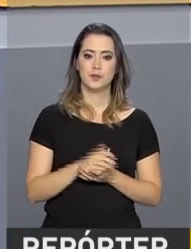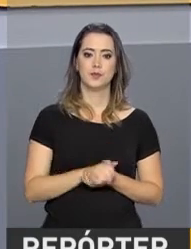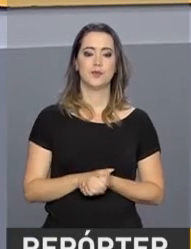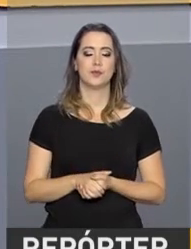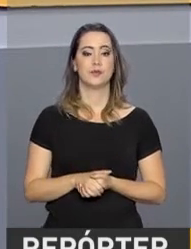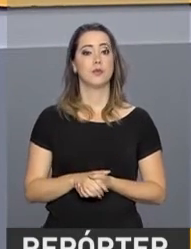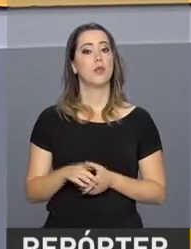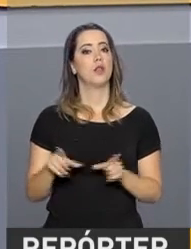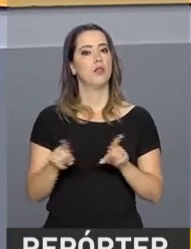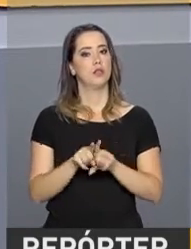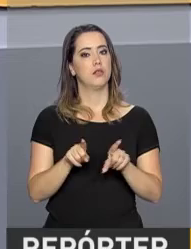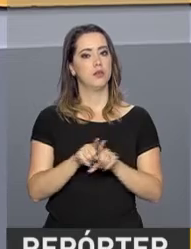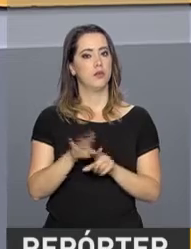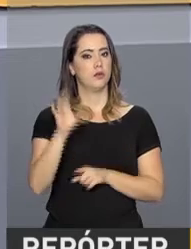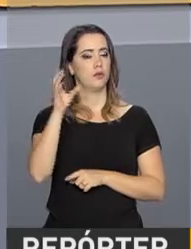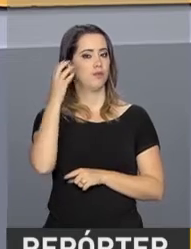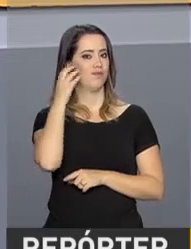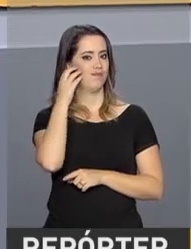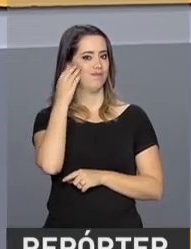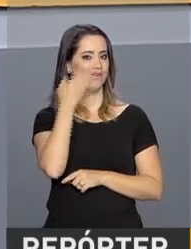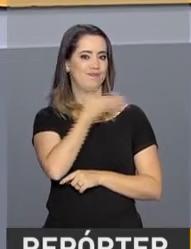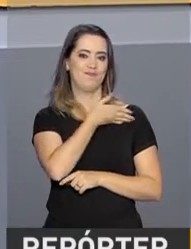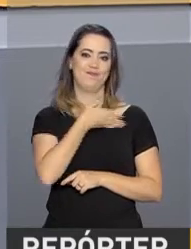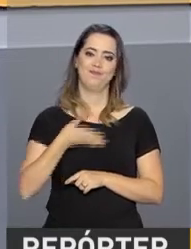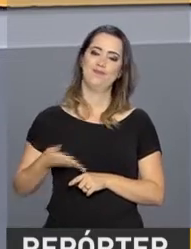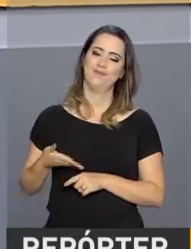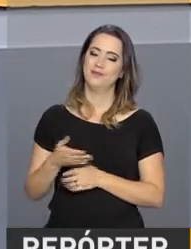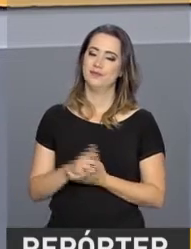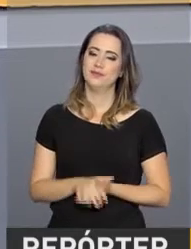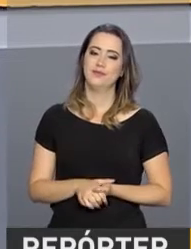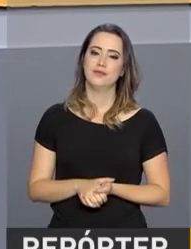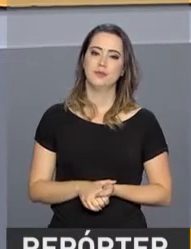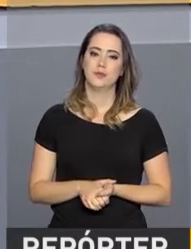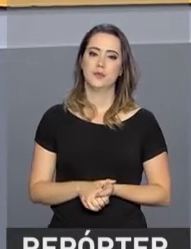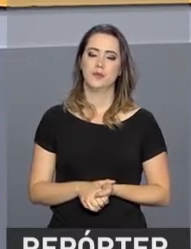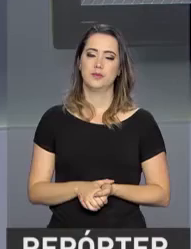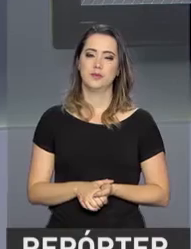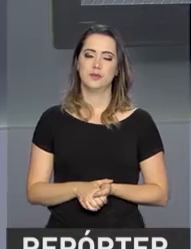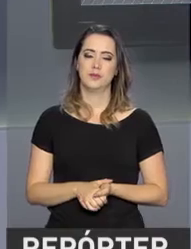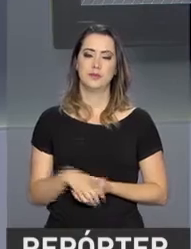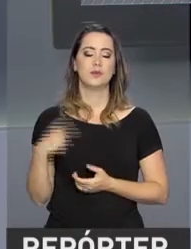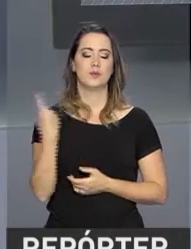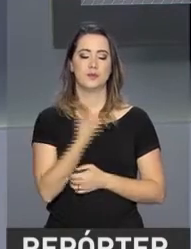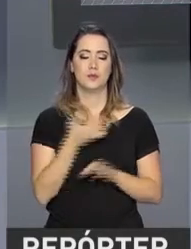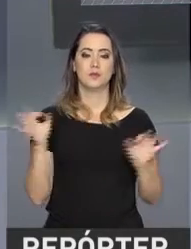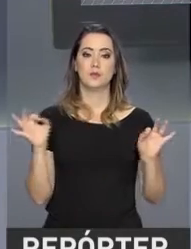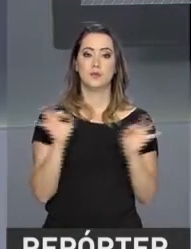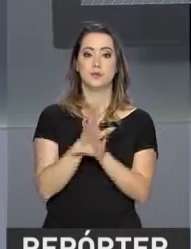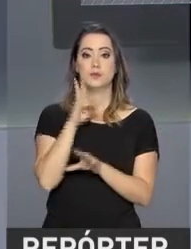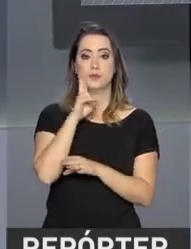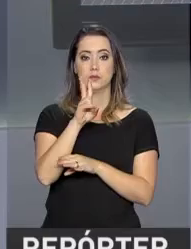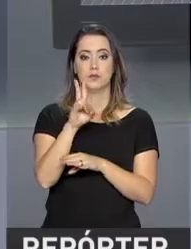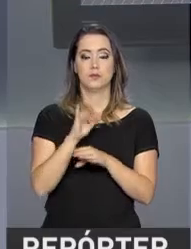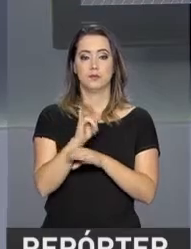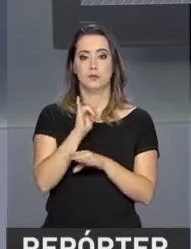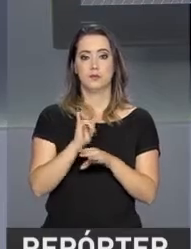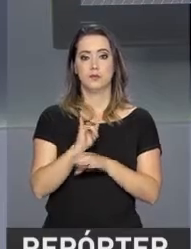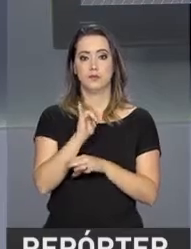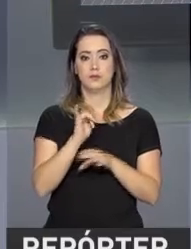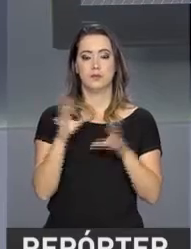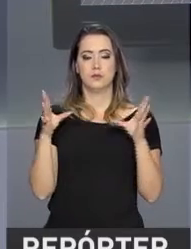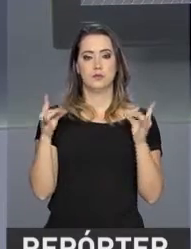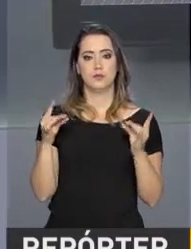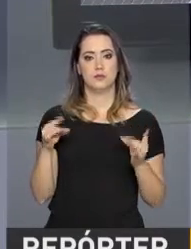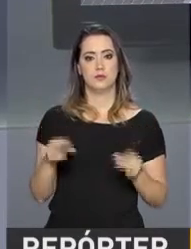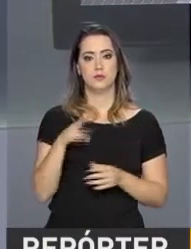receita.fazenda.gov.br ou ainda pelo Receitafone no número 146. E nós ficamos por aqui. Você pode rever as reportagens